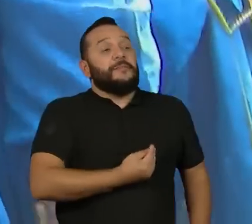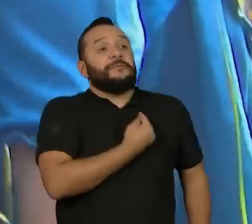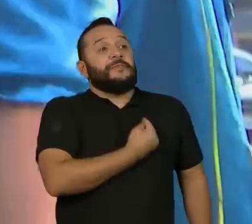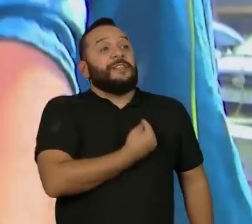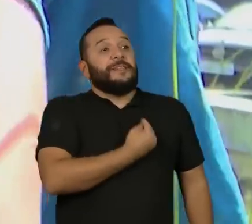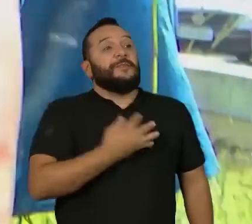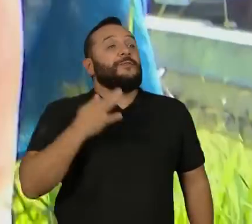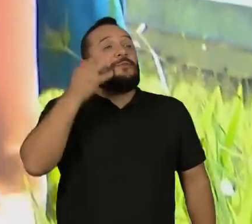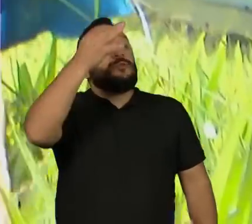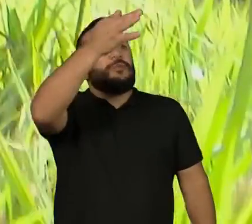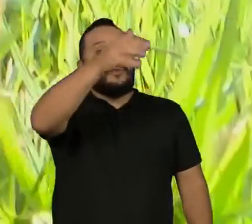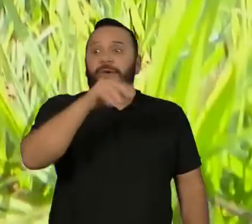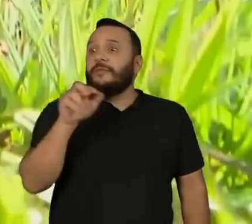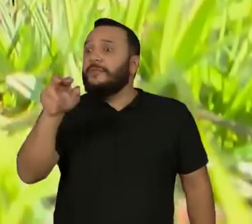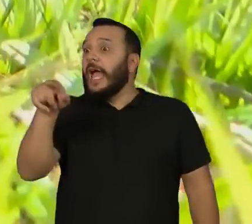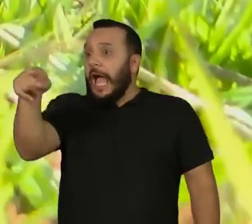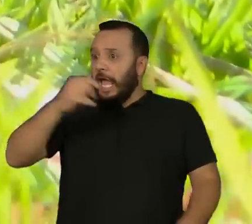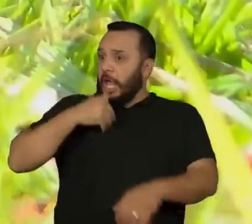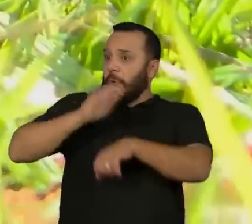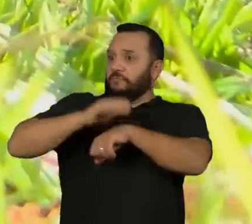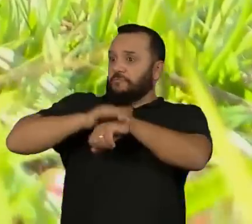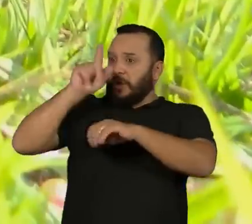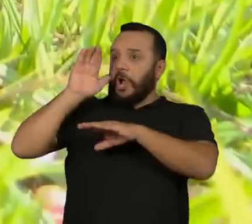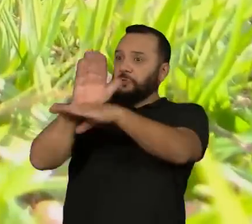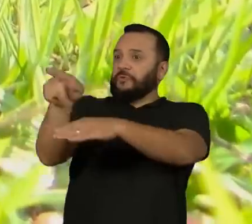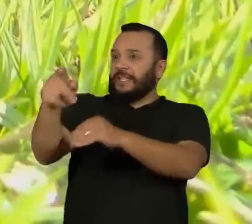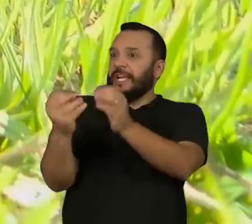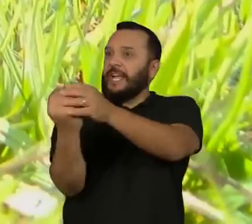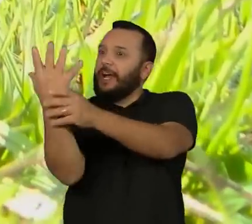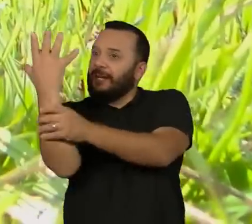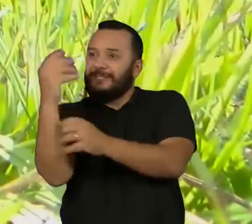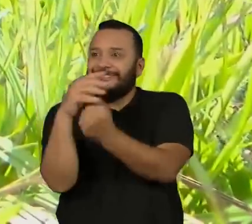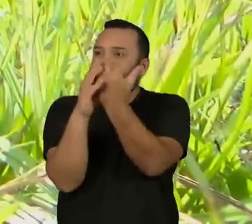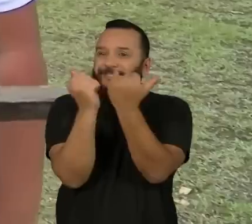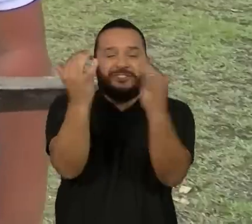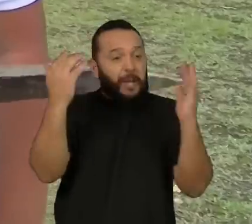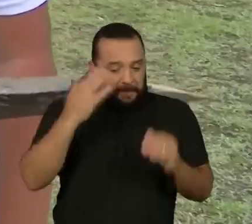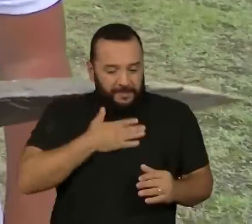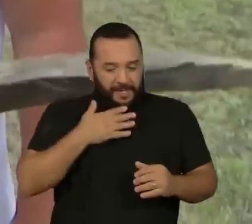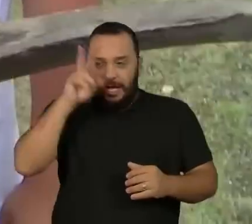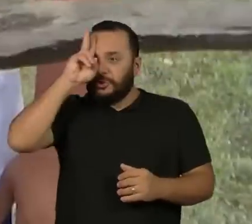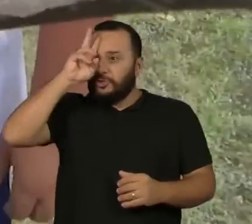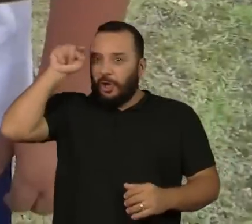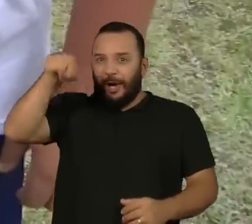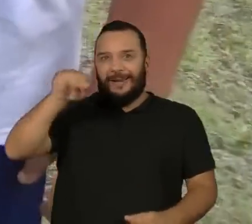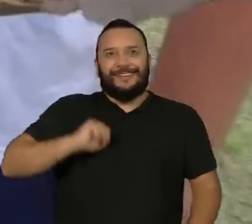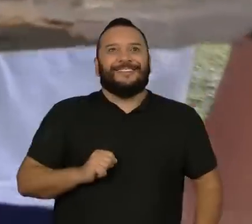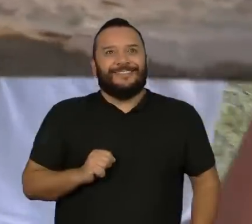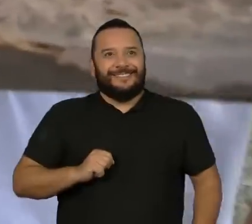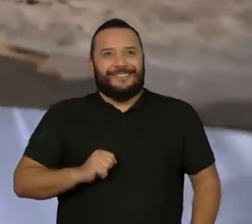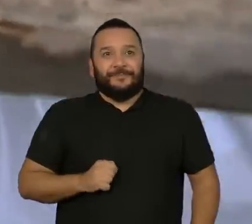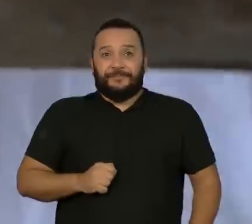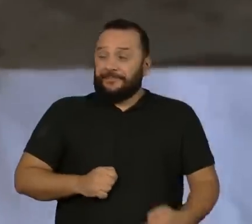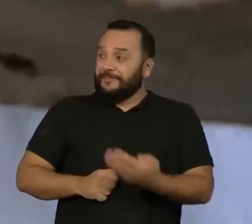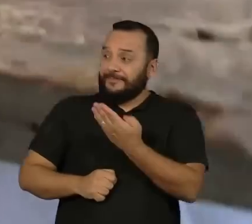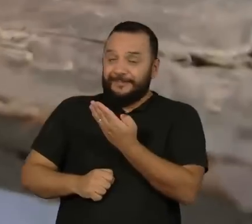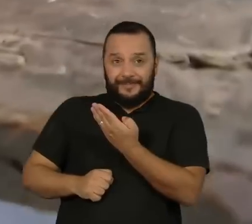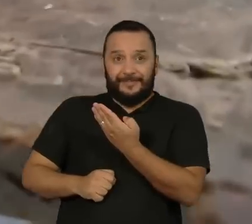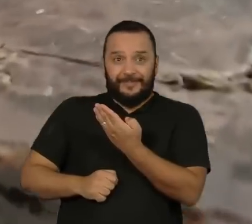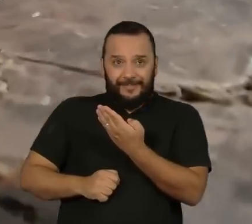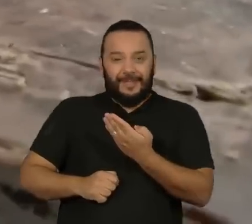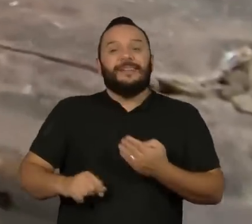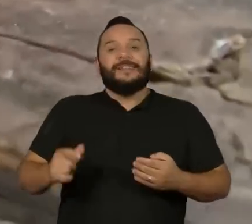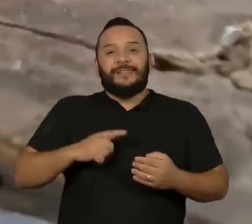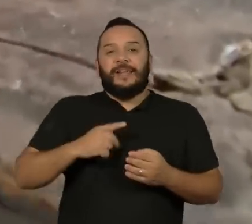aqui na frente e falar, isso foi eu que ajudei a plantar. Isso faz parte da minha história. Então aqui, ó, se a gente colocar uma